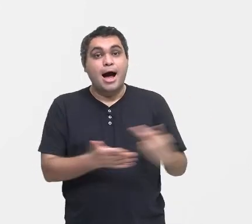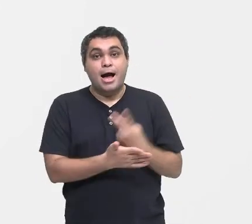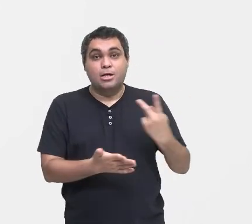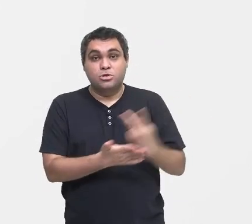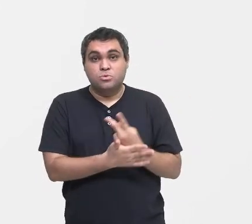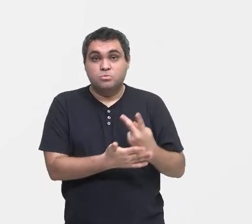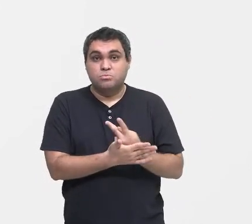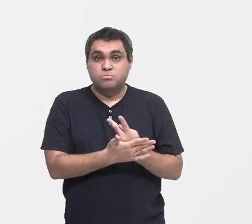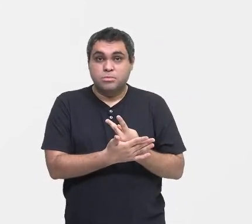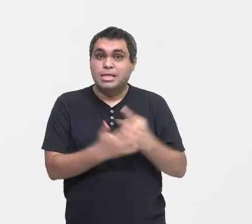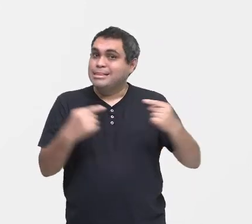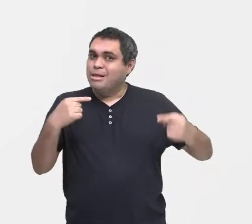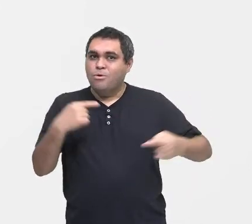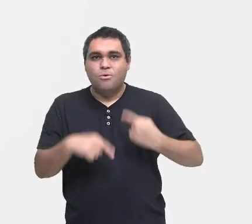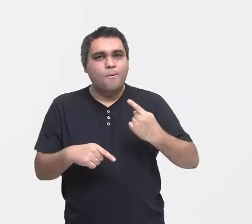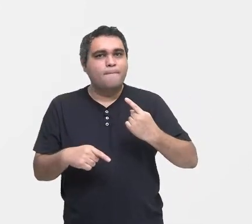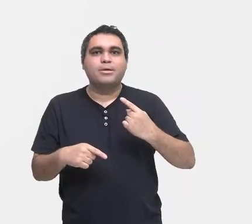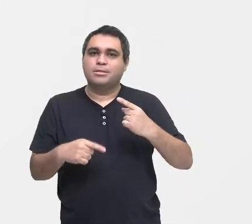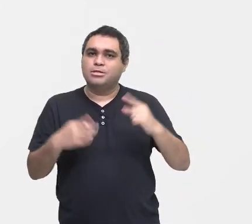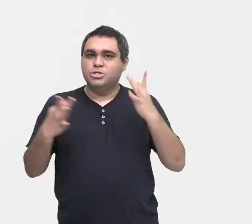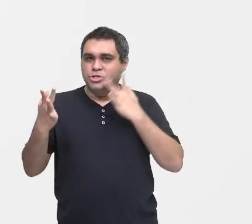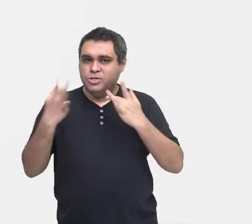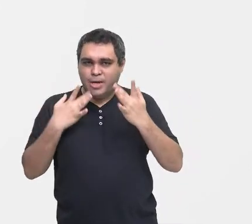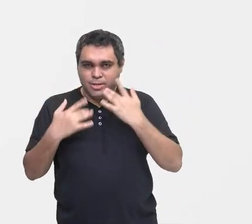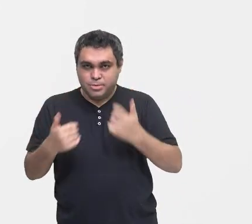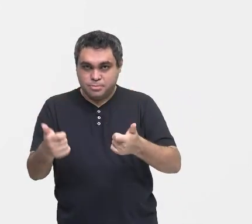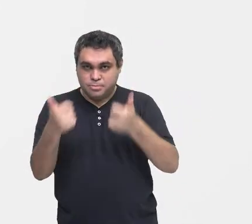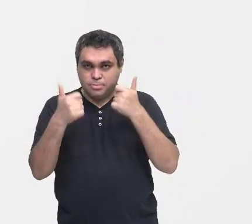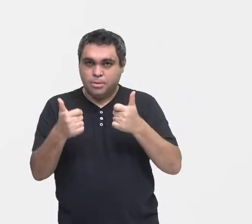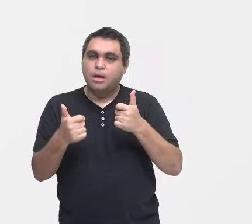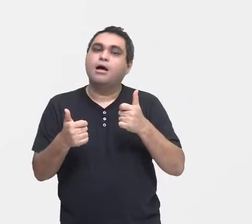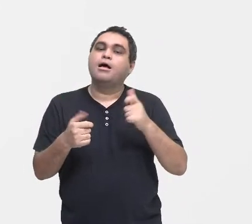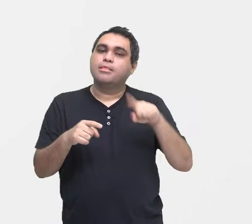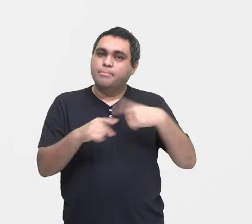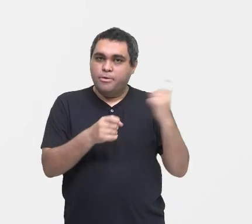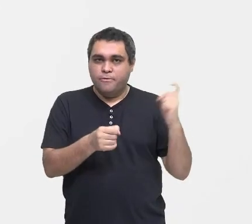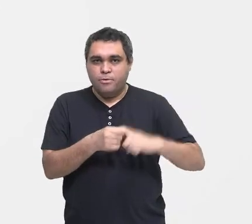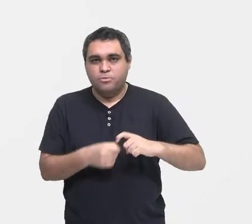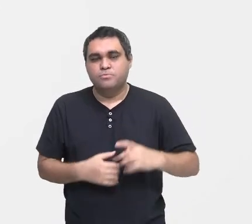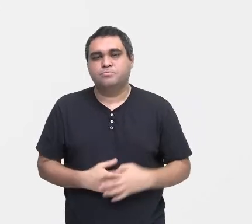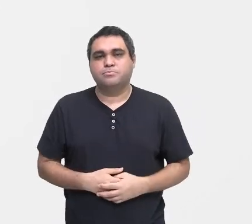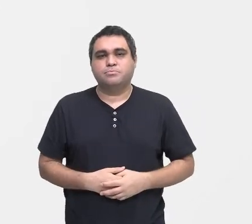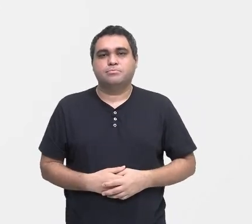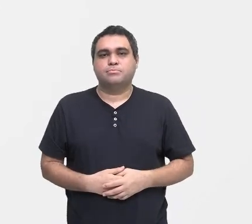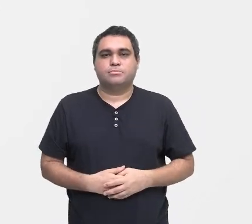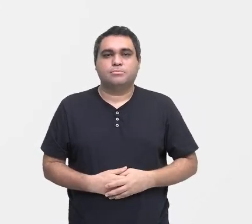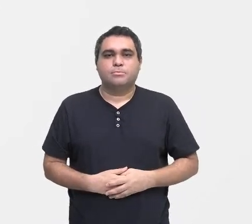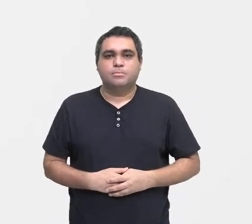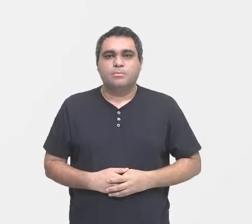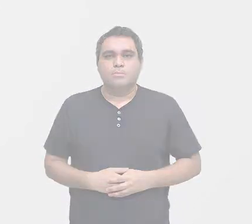a respeito da obra de Gil Vicente. Indique, daqui a pouquinho nós retornamos.